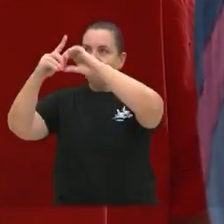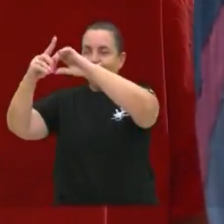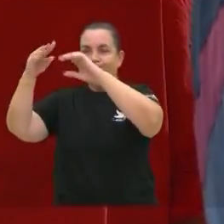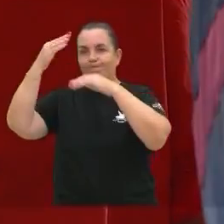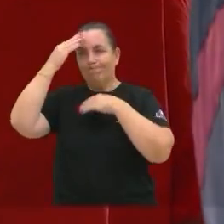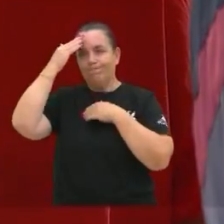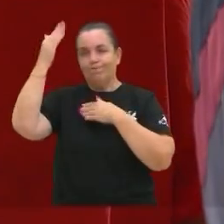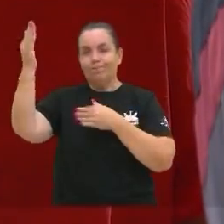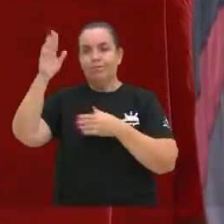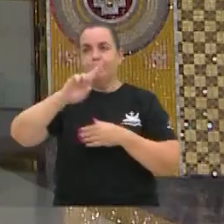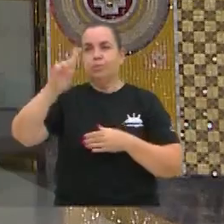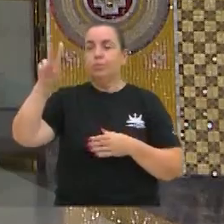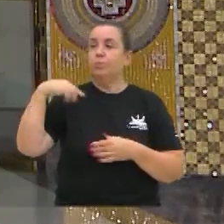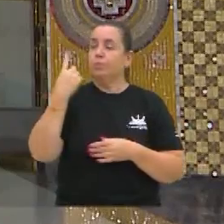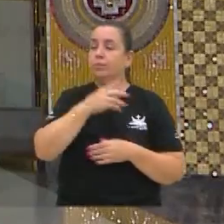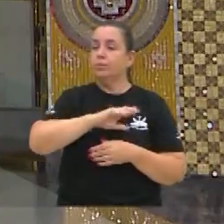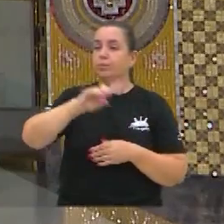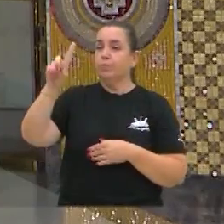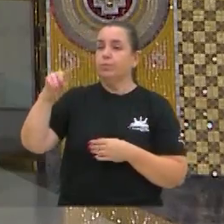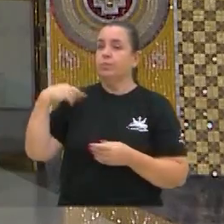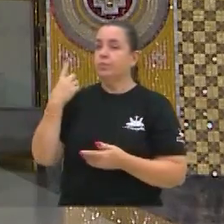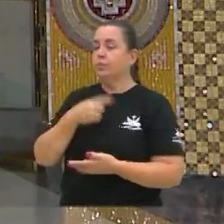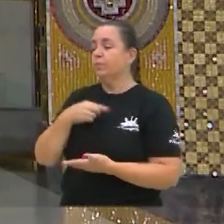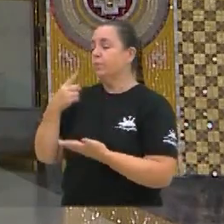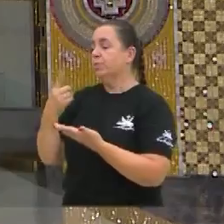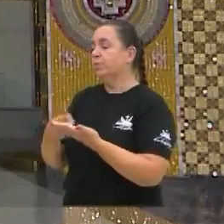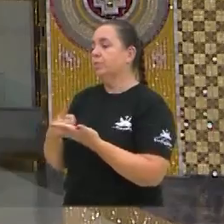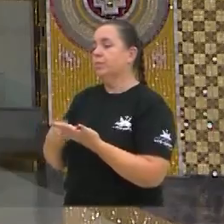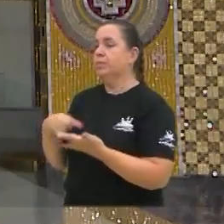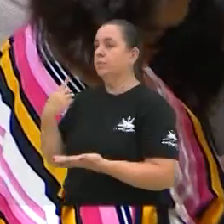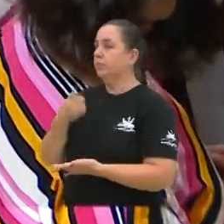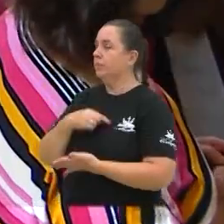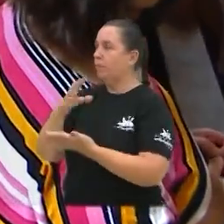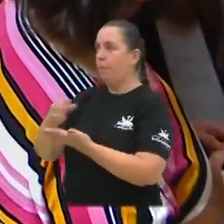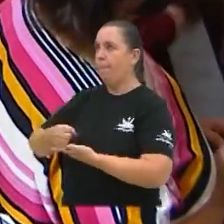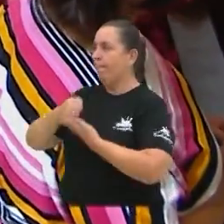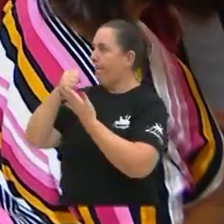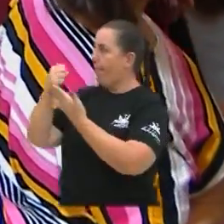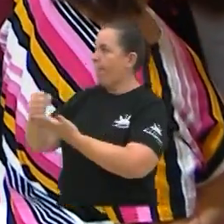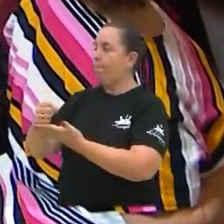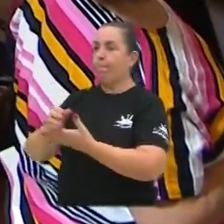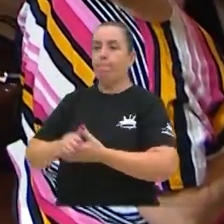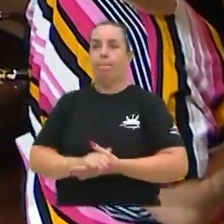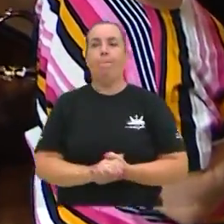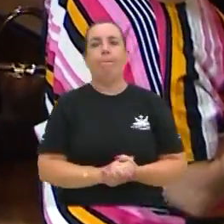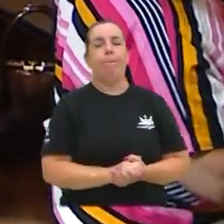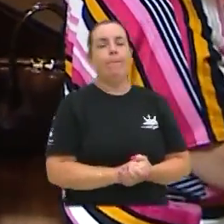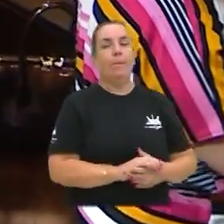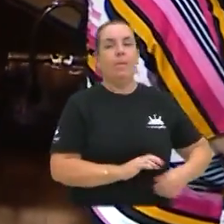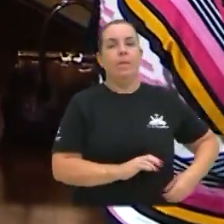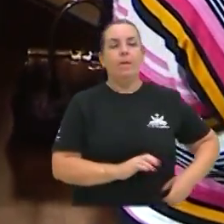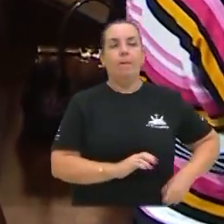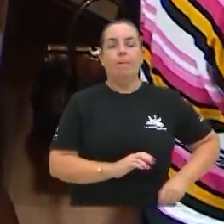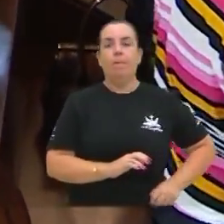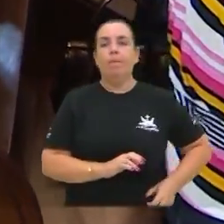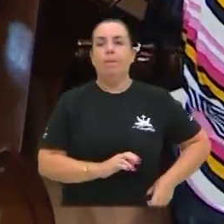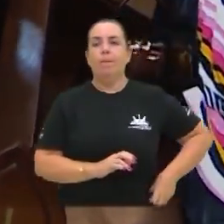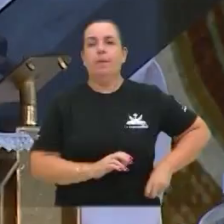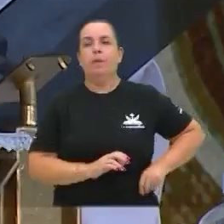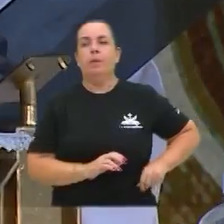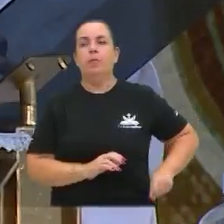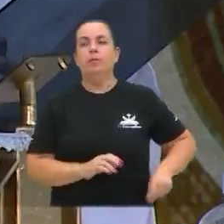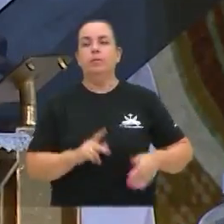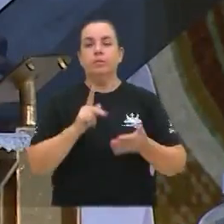coração está em Deus. Demos graças ao Senhor nosso Deus. É nosso dever e nossa